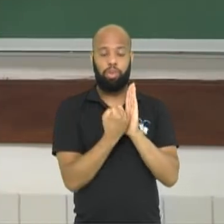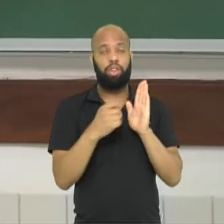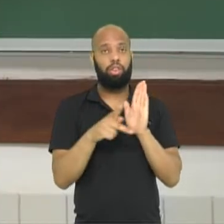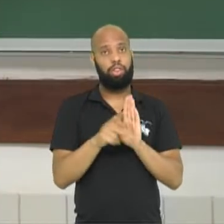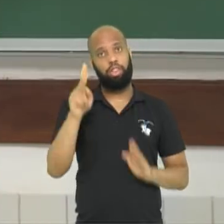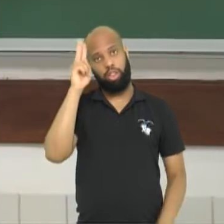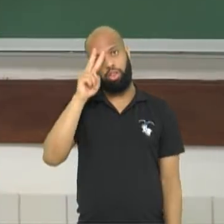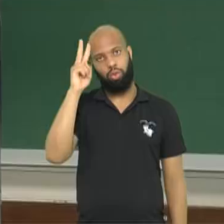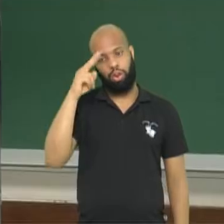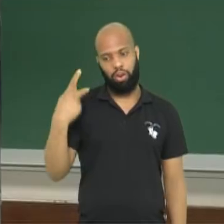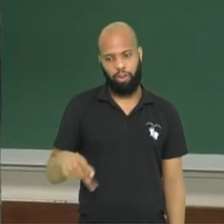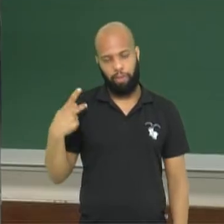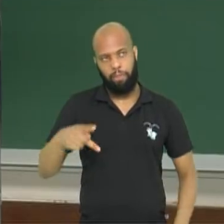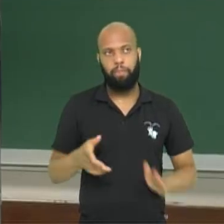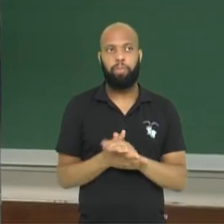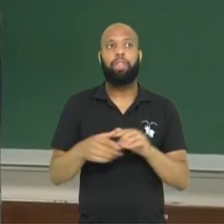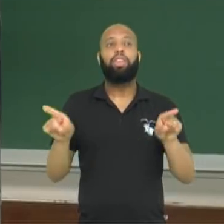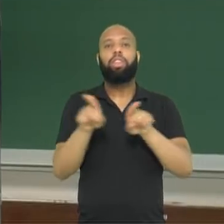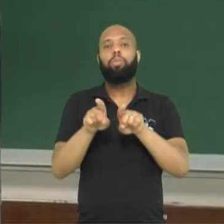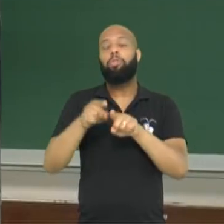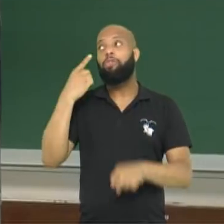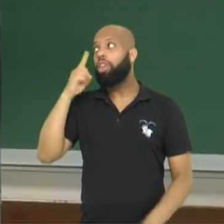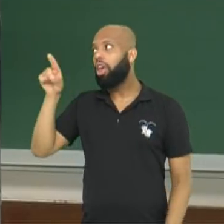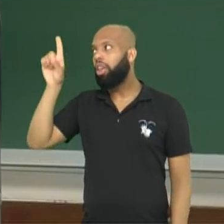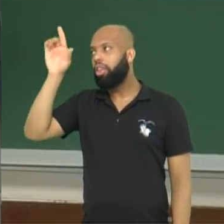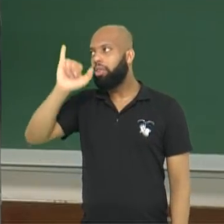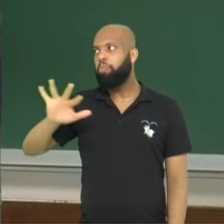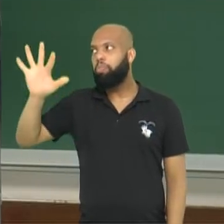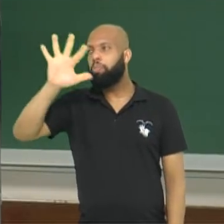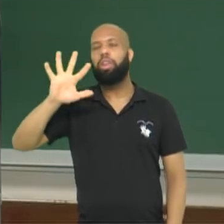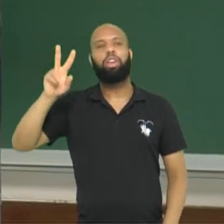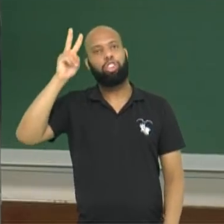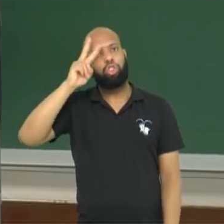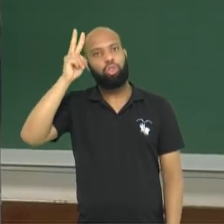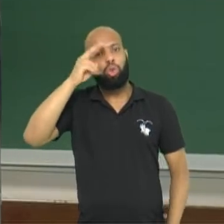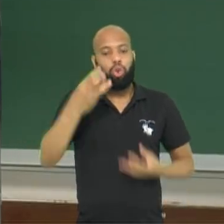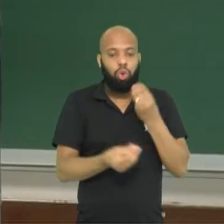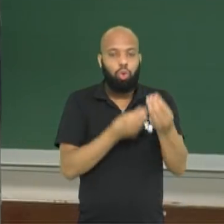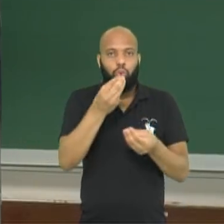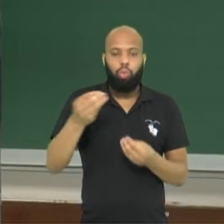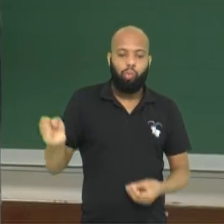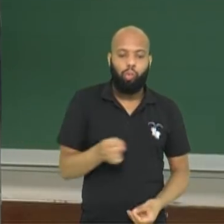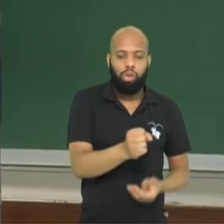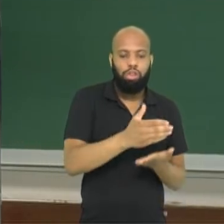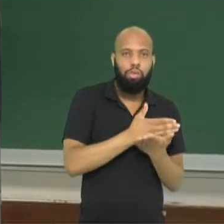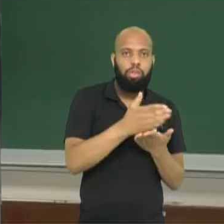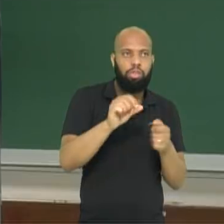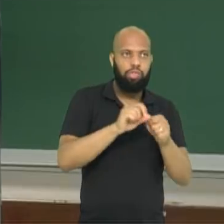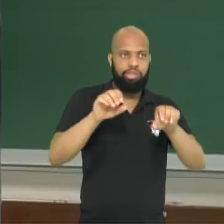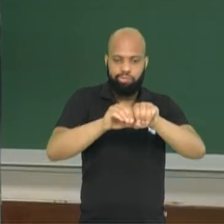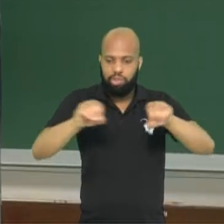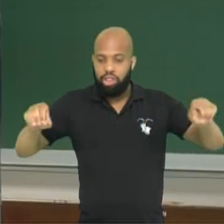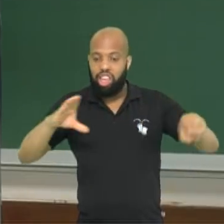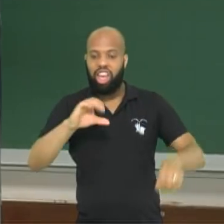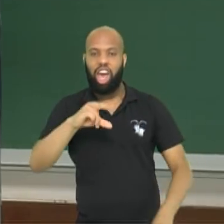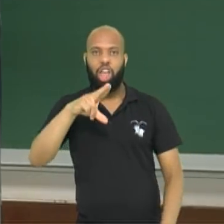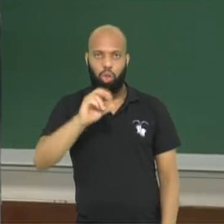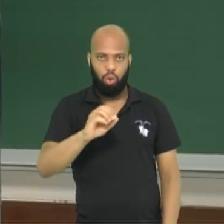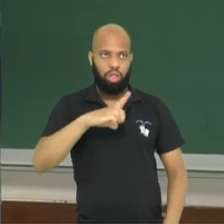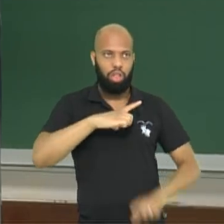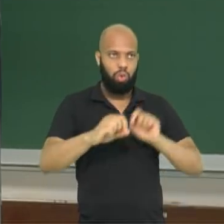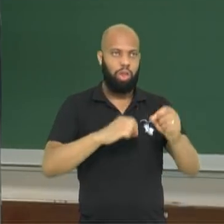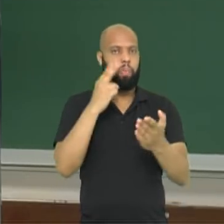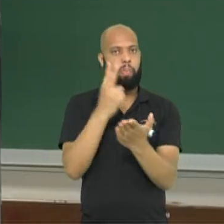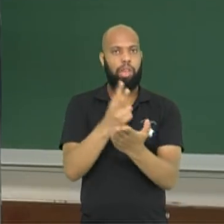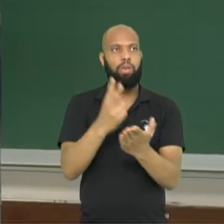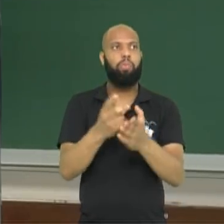histórico. E aqui uma imagem histórica, né, da instalação dessa linha adutora, que percorreu a cidade. Ela passa ali pelo